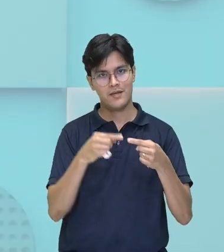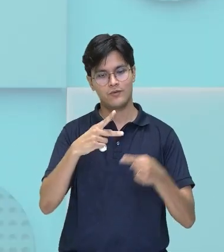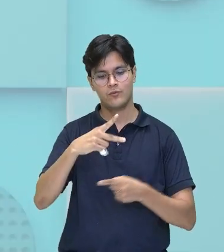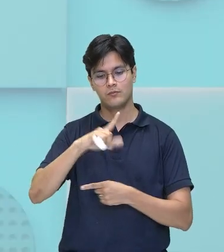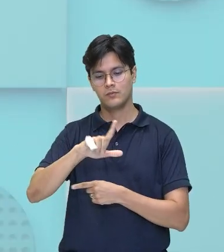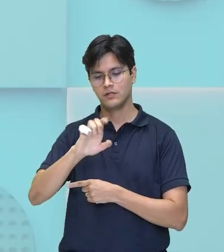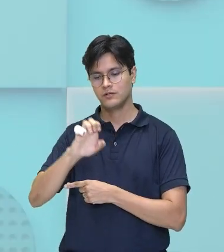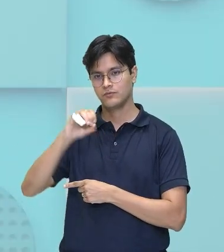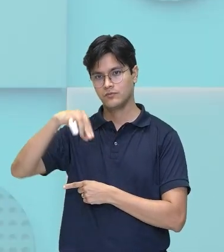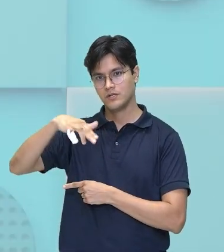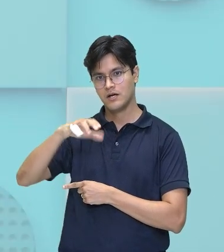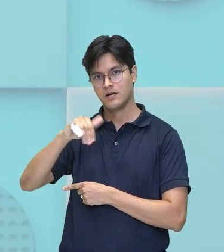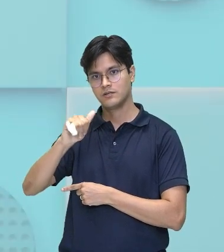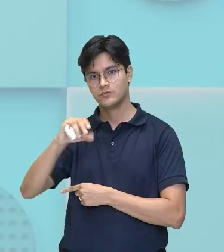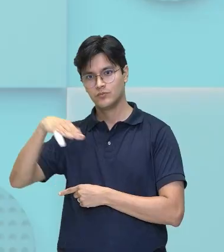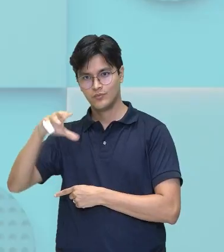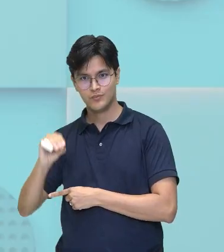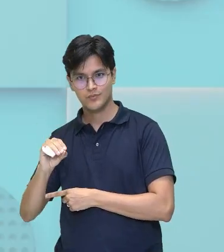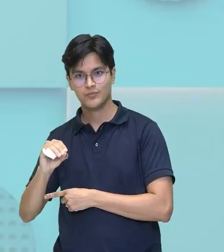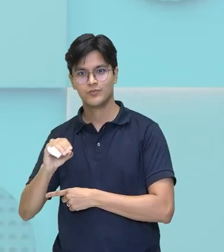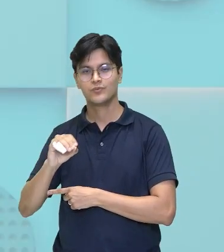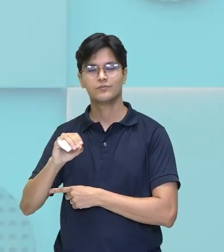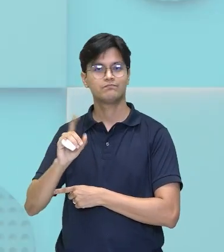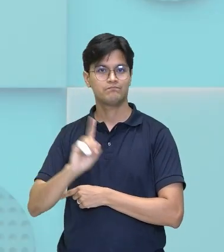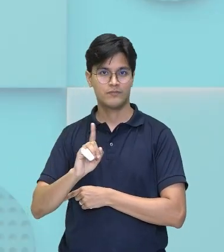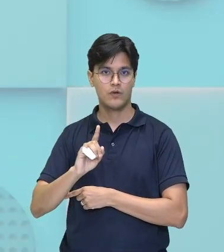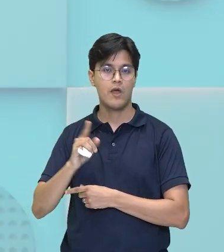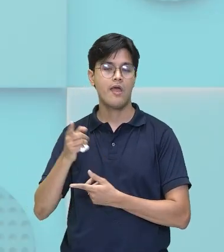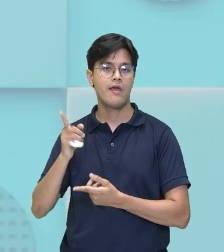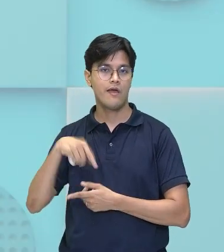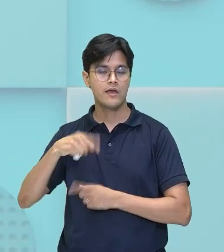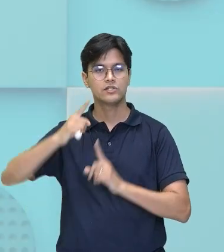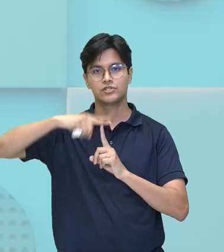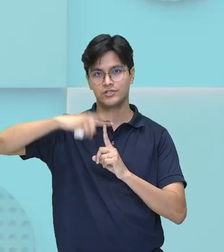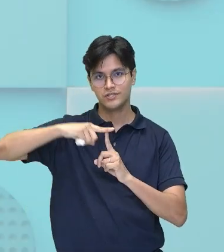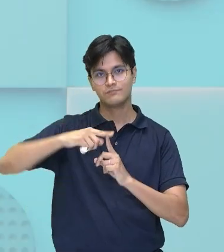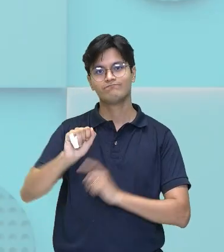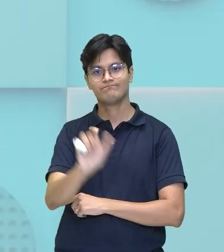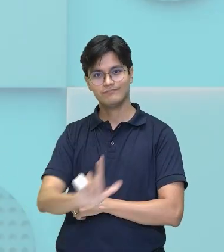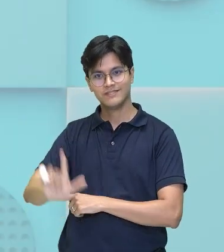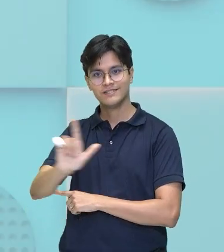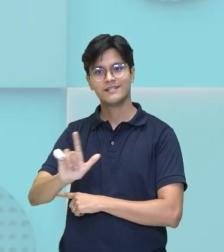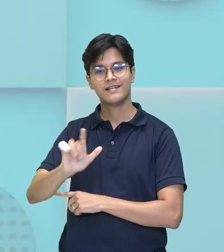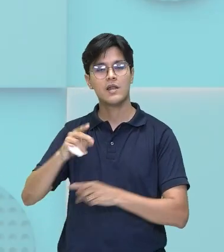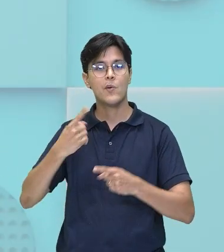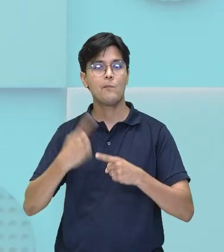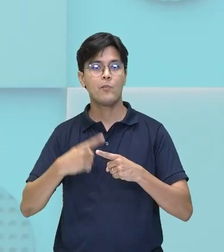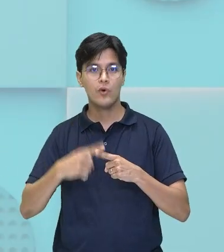um pleonasmo literário, porque ele repetiu uma informação de forma